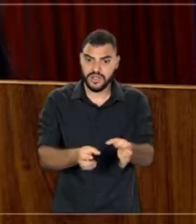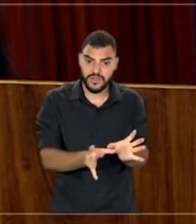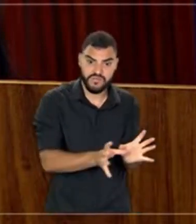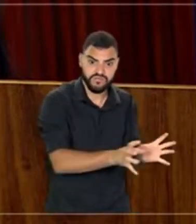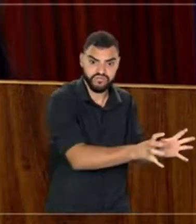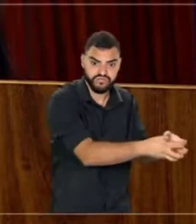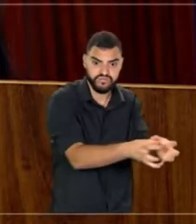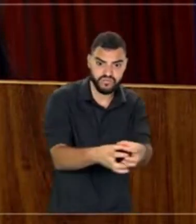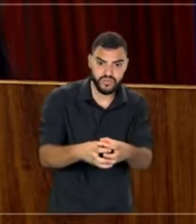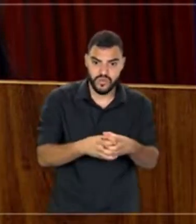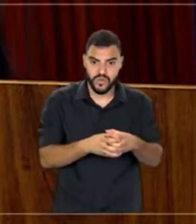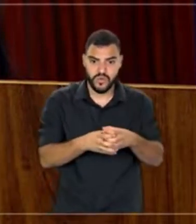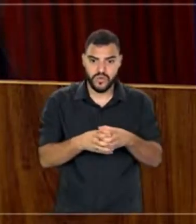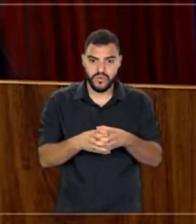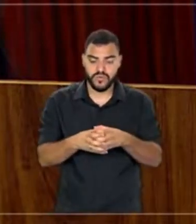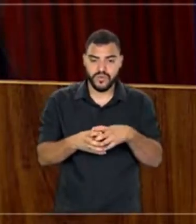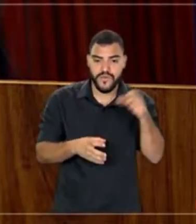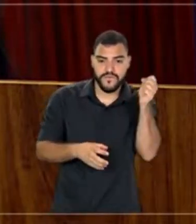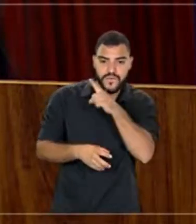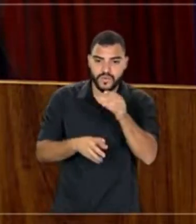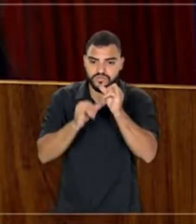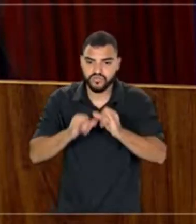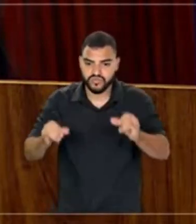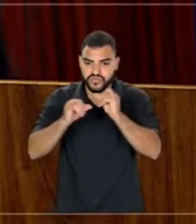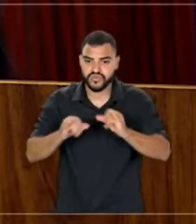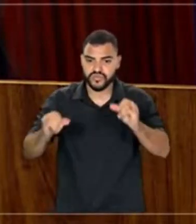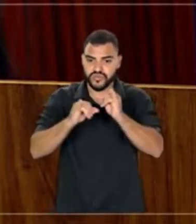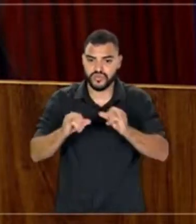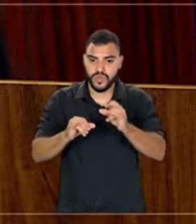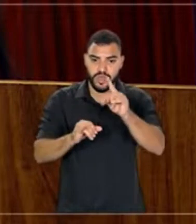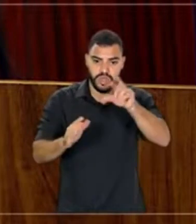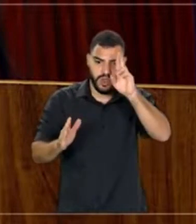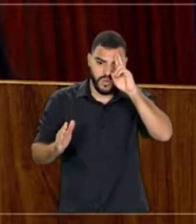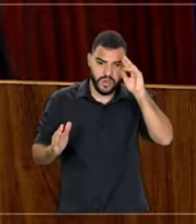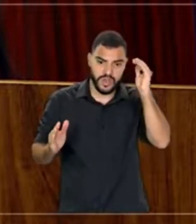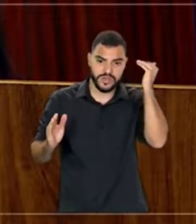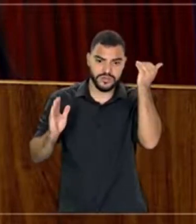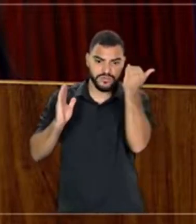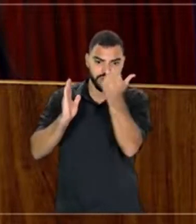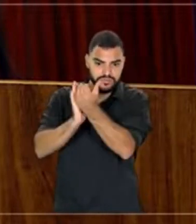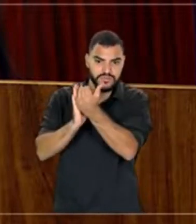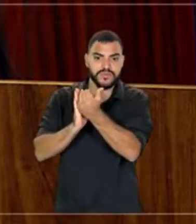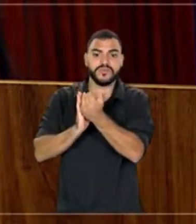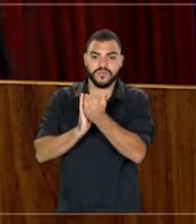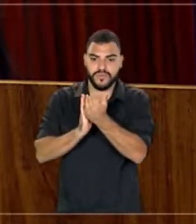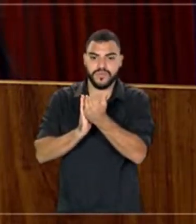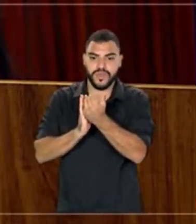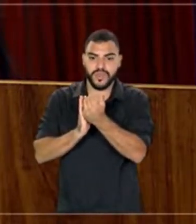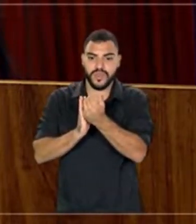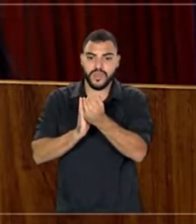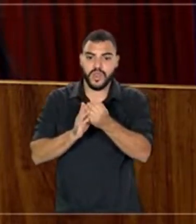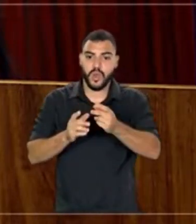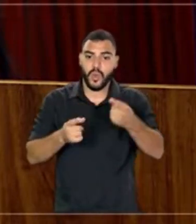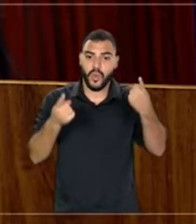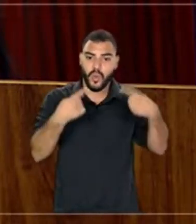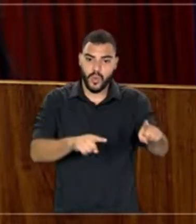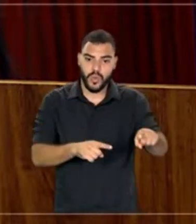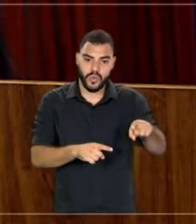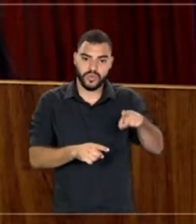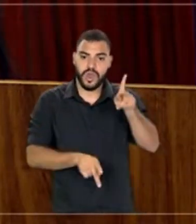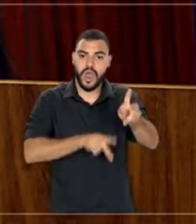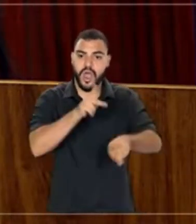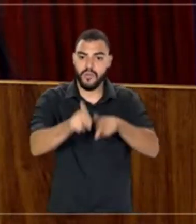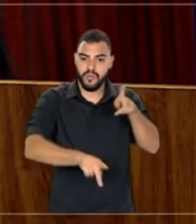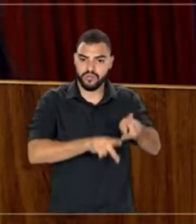ou digitais desrespeitem a vontade soberana do povo e atentem contra a democracia no